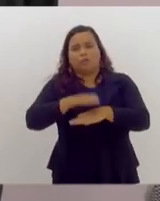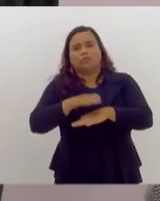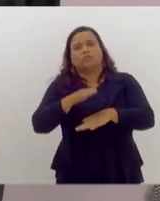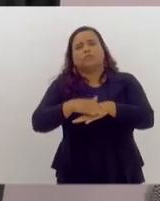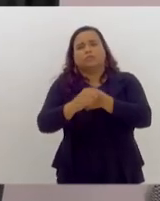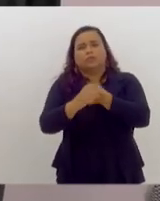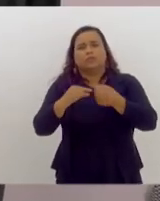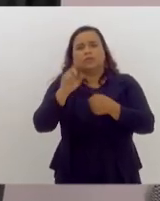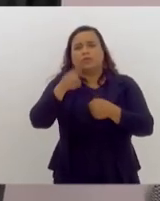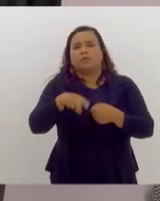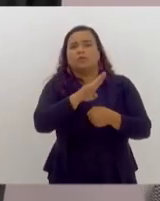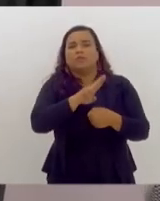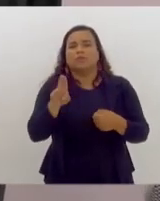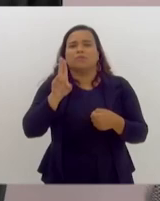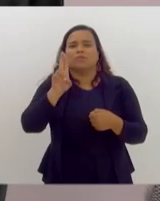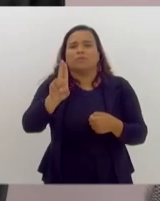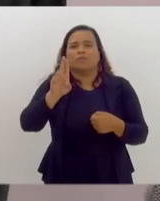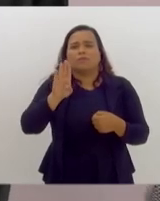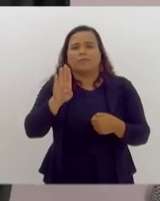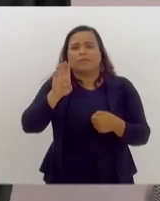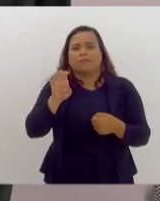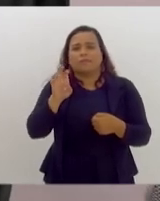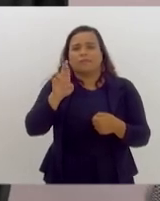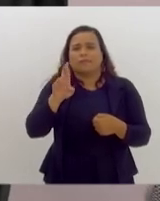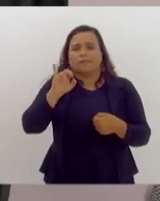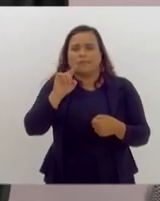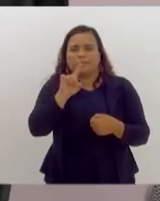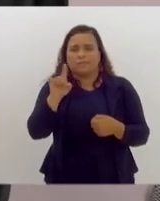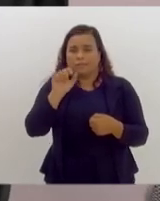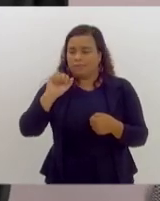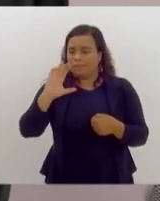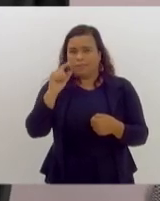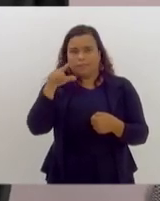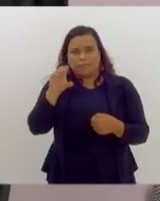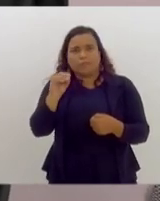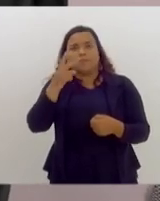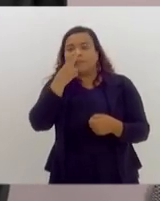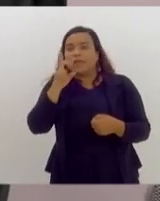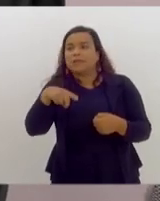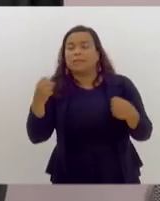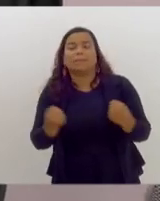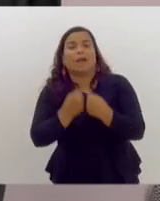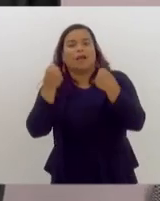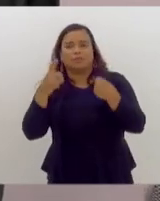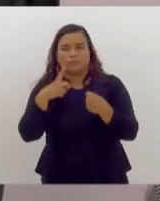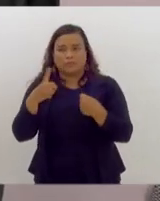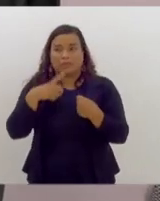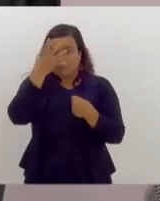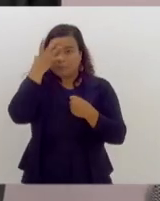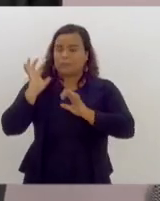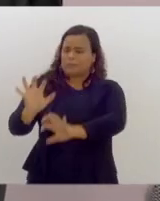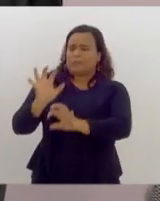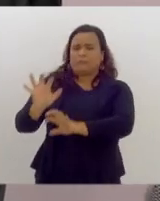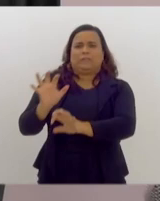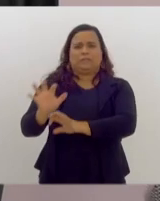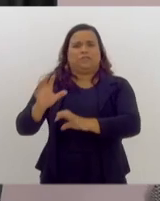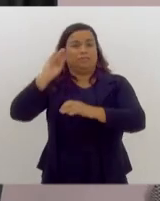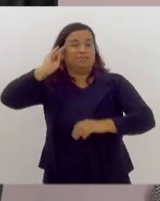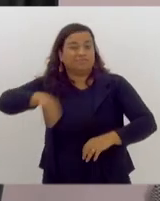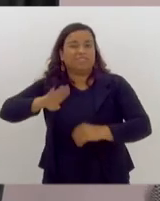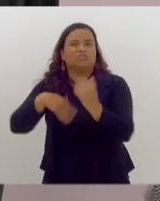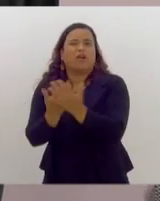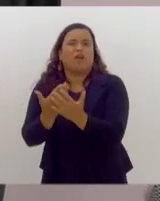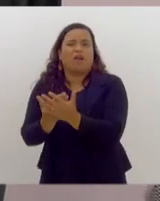uberização. Isso tem impactado a pressão para que os estudantes deixem, né, a escola antes de concluir o processo